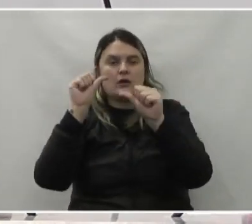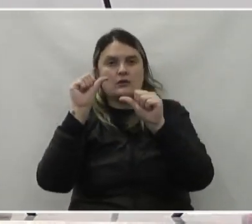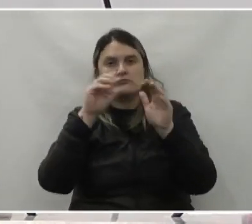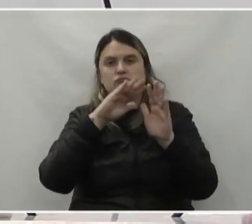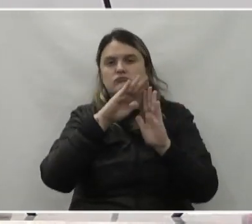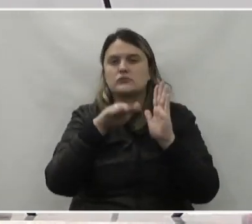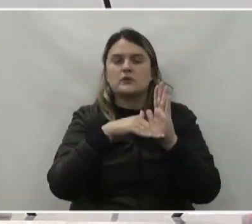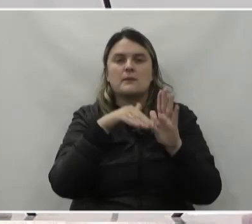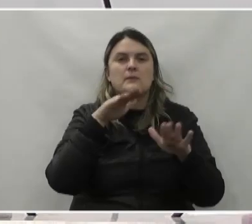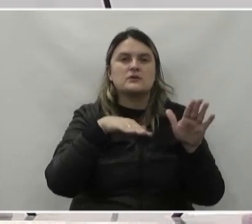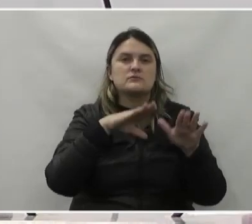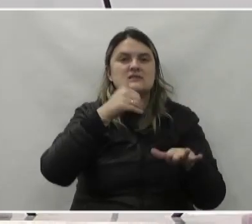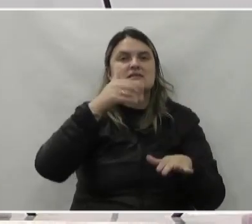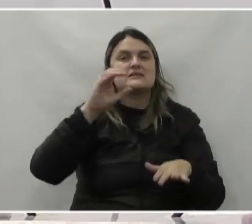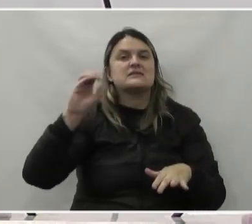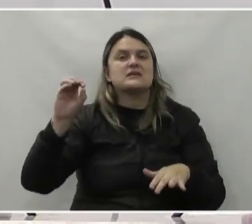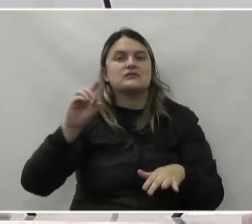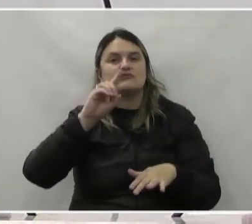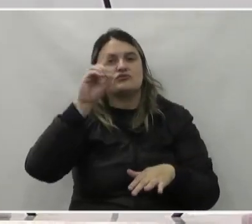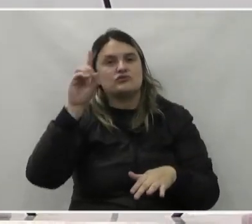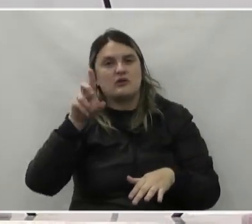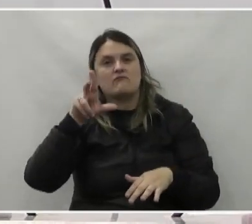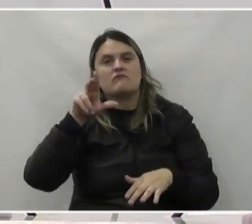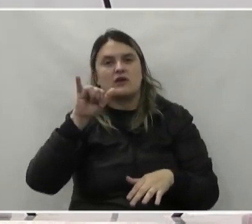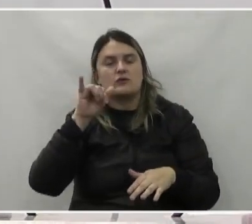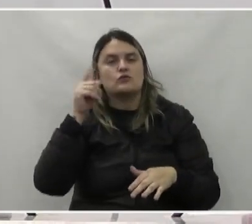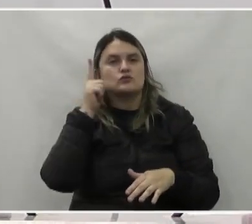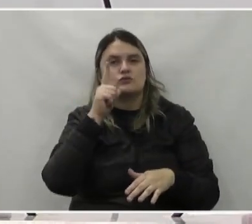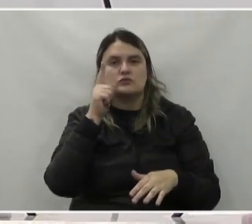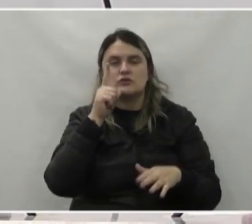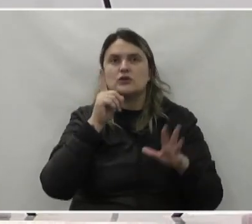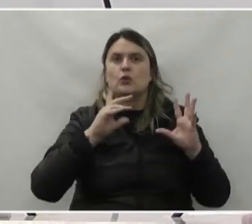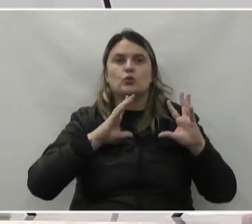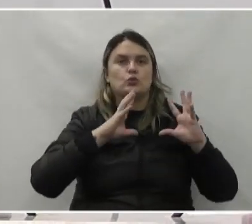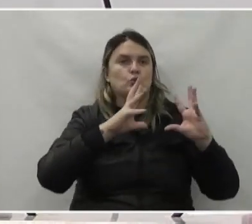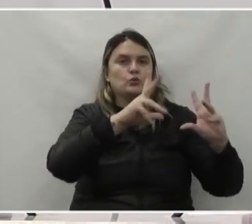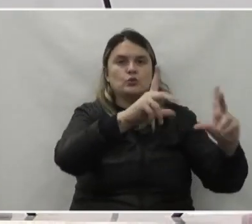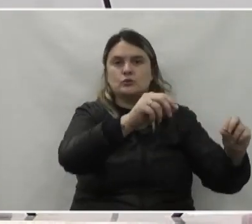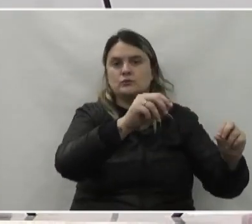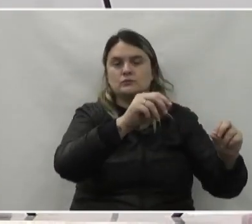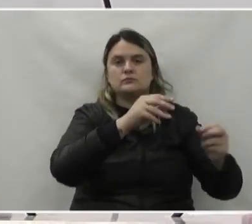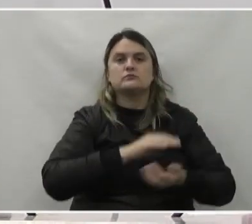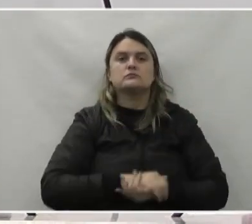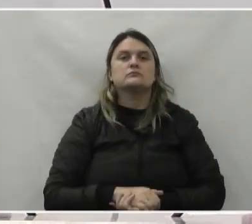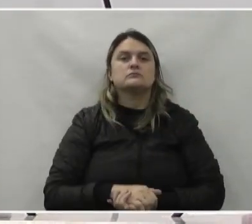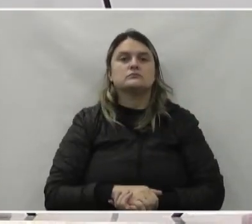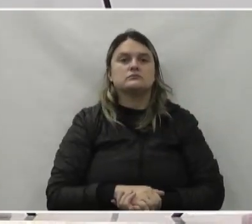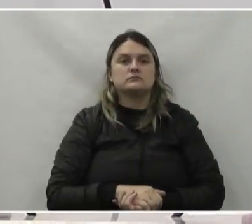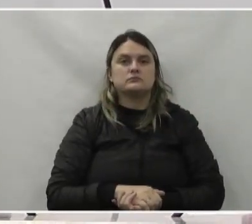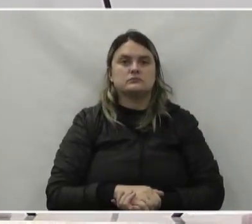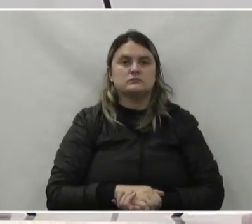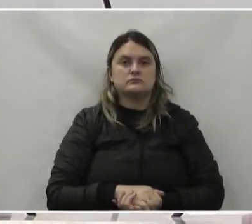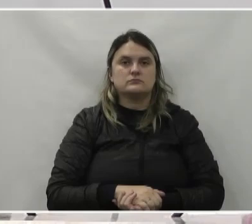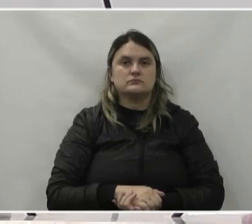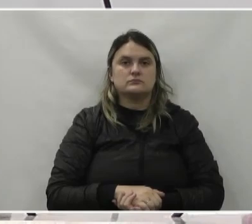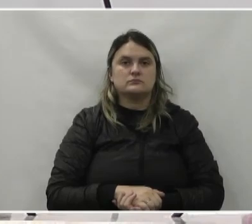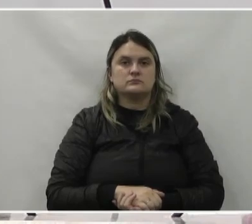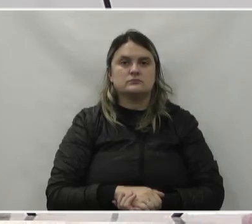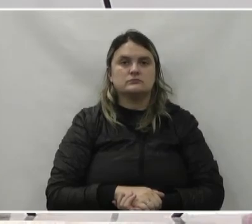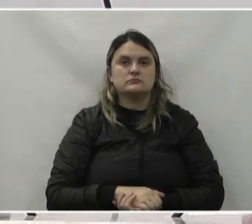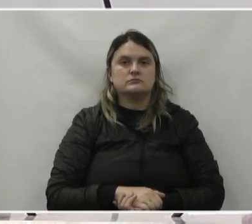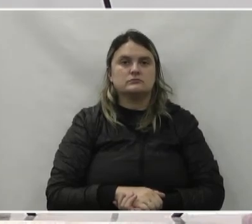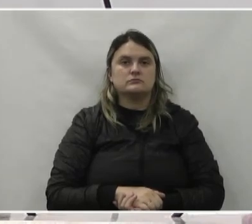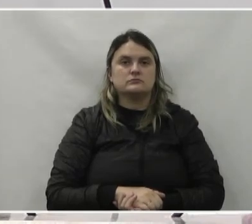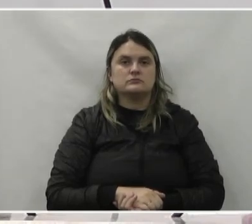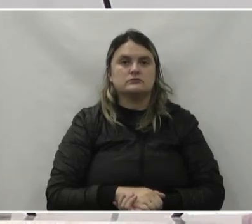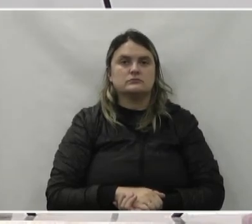em aproximadamente 100 dias, ela consegue trocar todo o parque de iluminação pública do município de